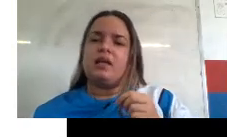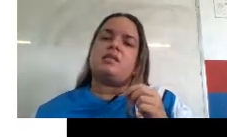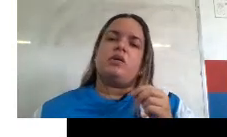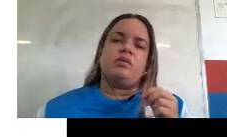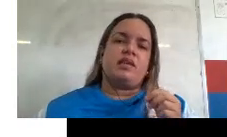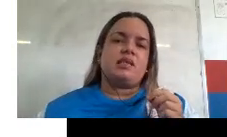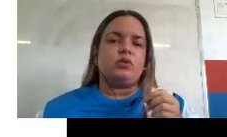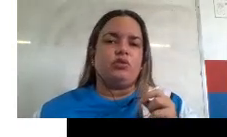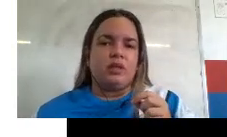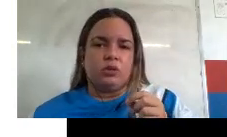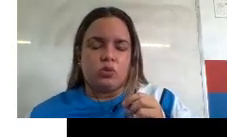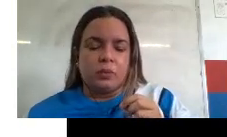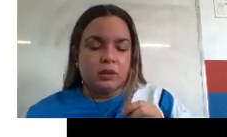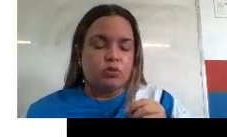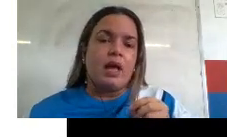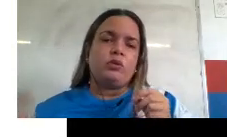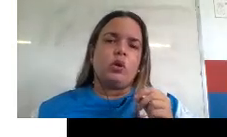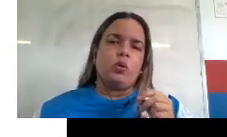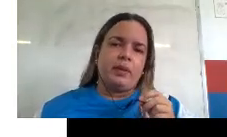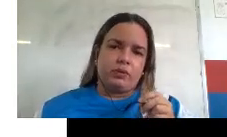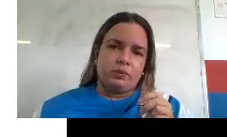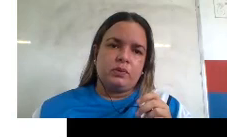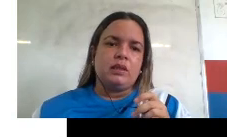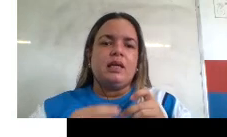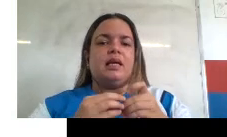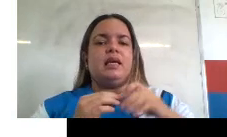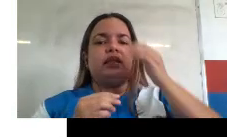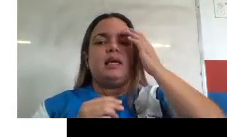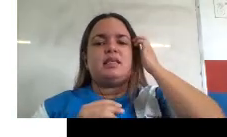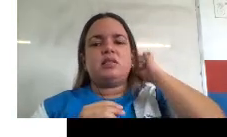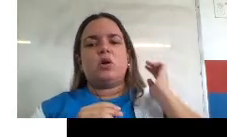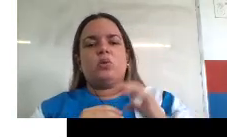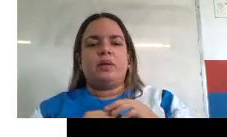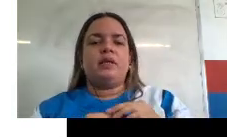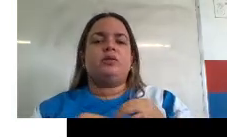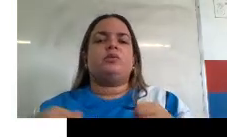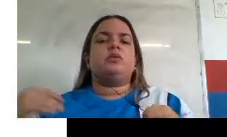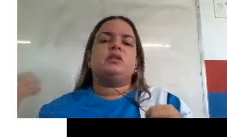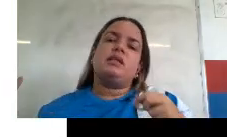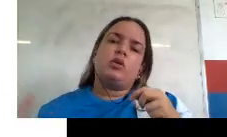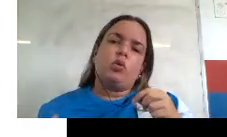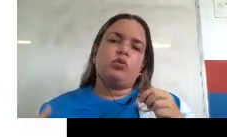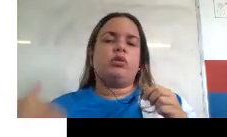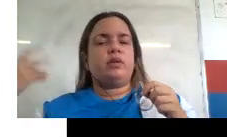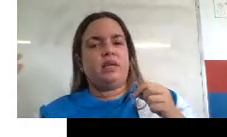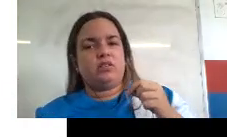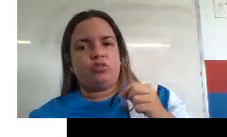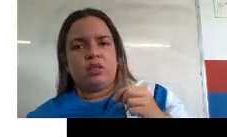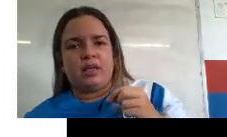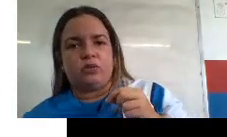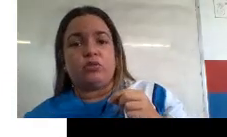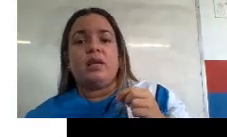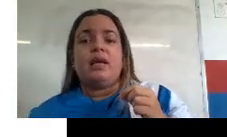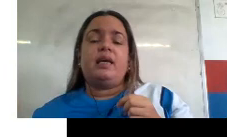essa Declaração Universal dos Direitos Humanos é um documento. E nesse documento constam